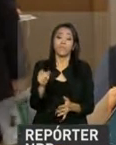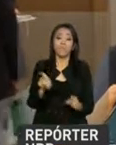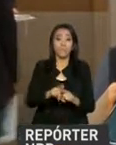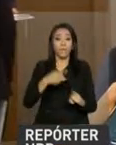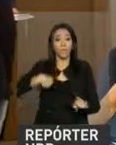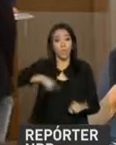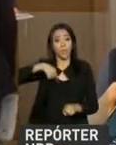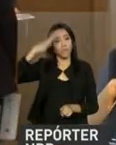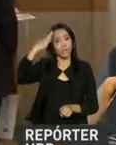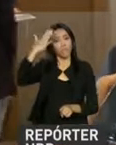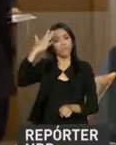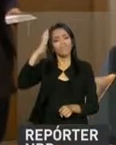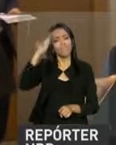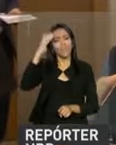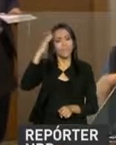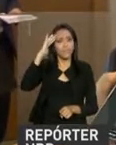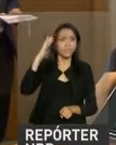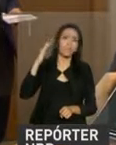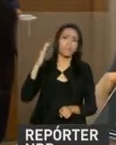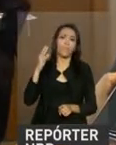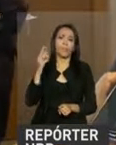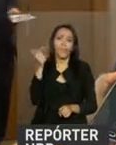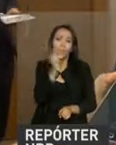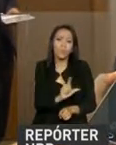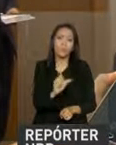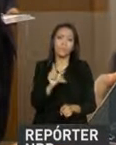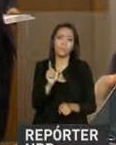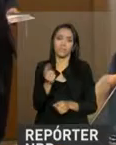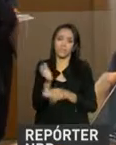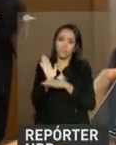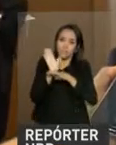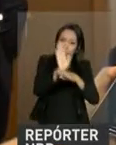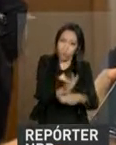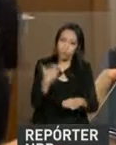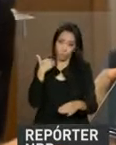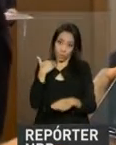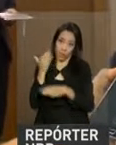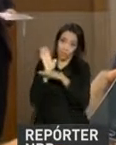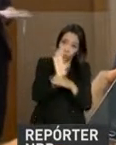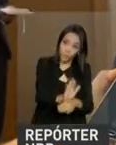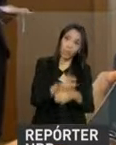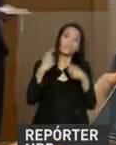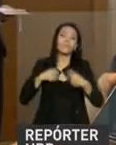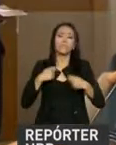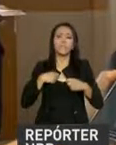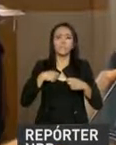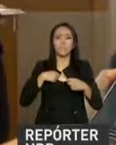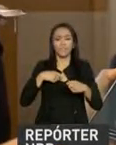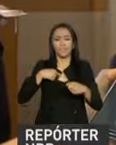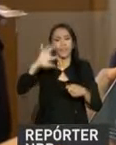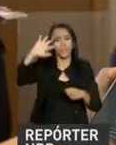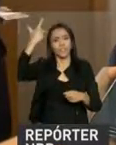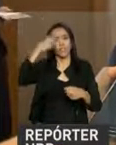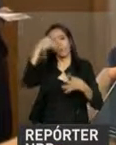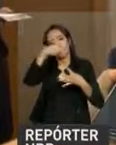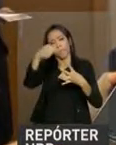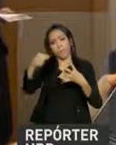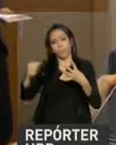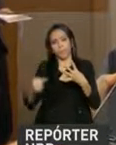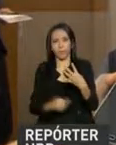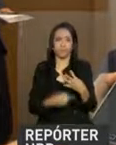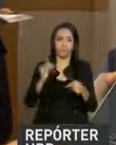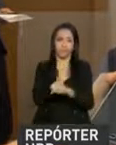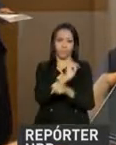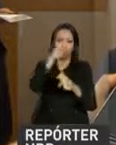pra que seja mais efetivo a ação do banco para esse público nós tínhamos que tomar uma série de medidas que